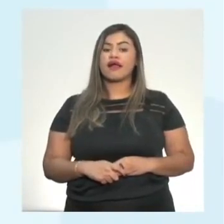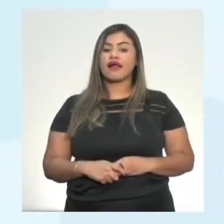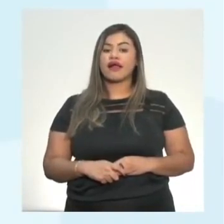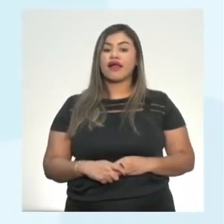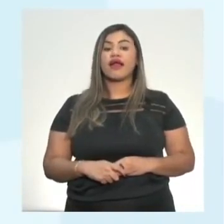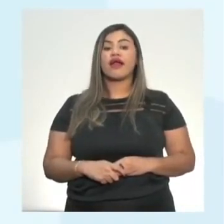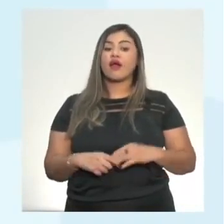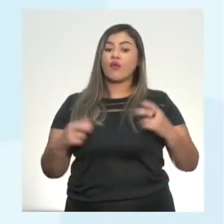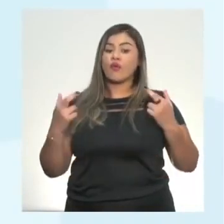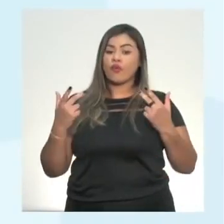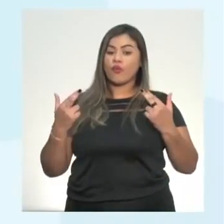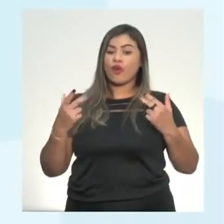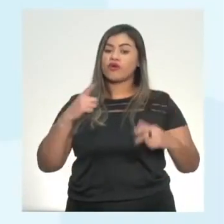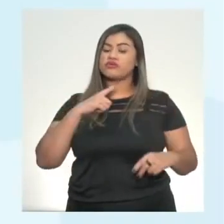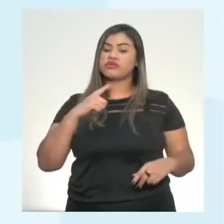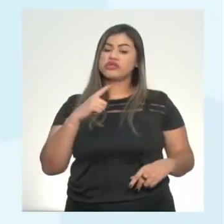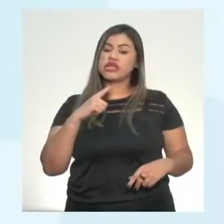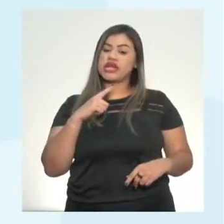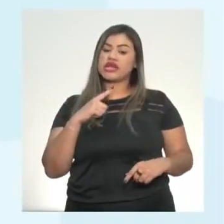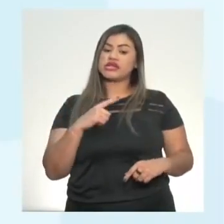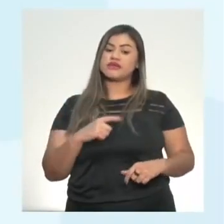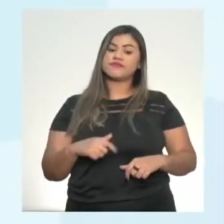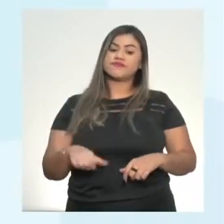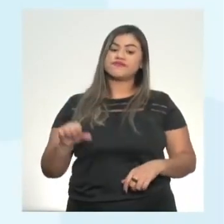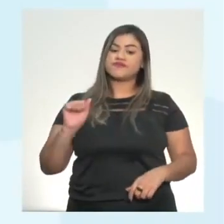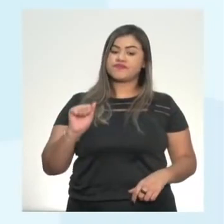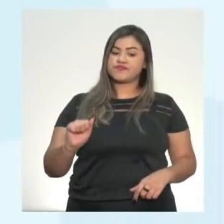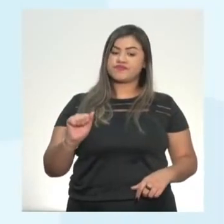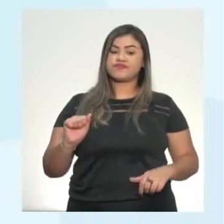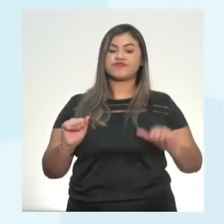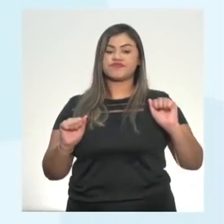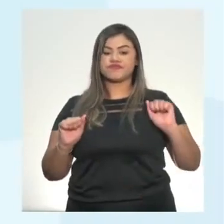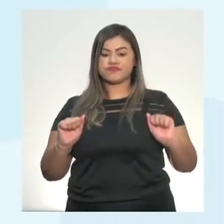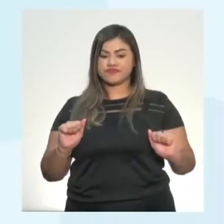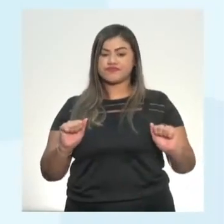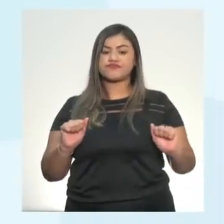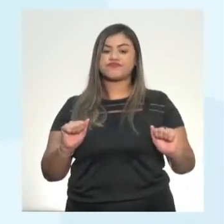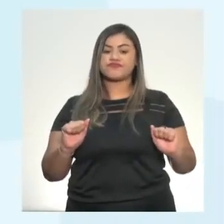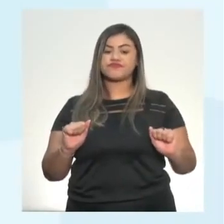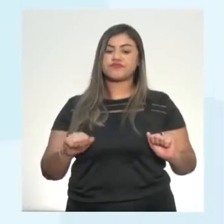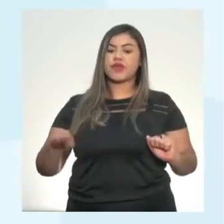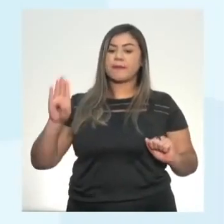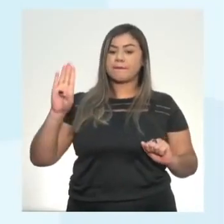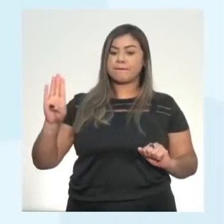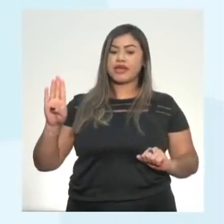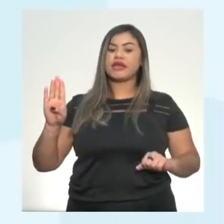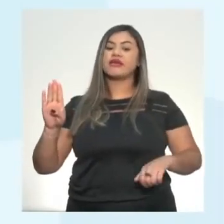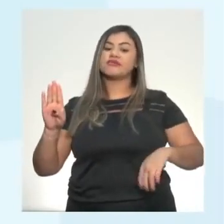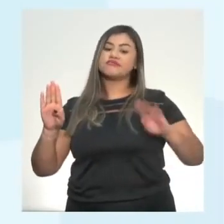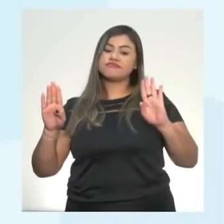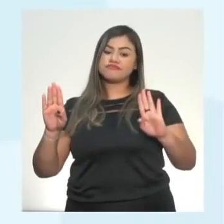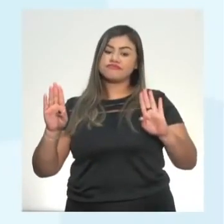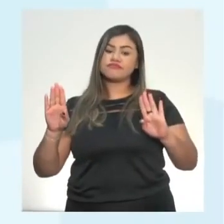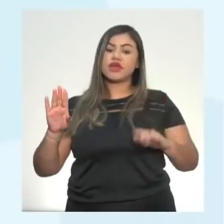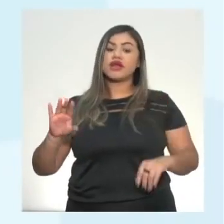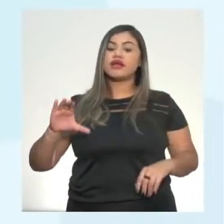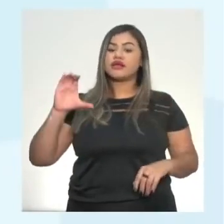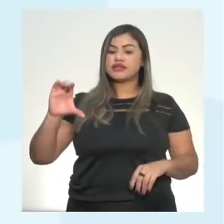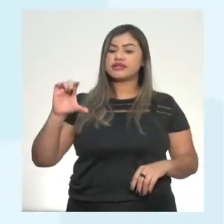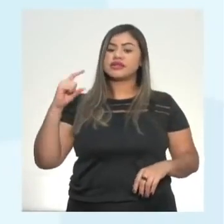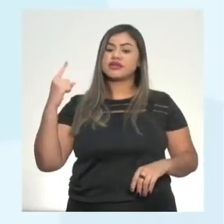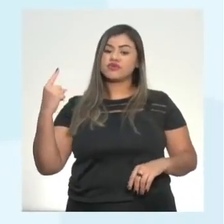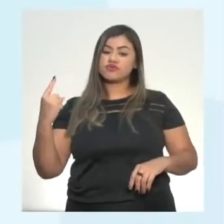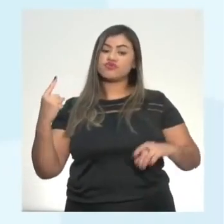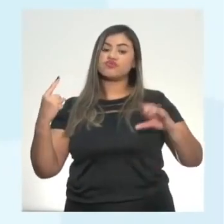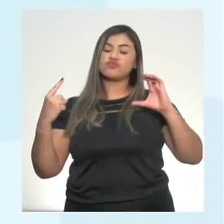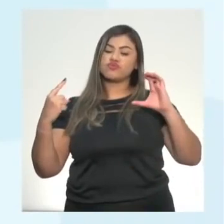mesma posição eu vou ter o lado A' dividido por A, B' dividido por B,